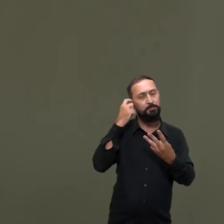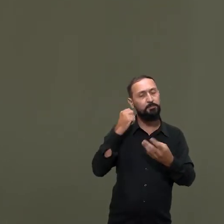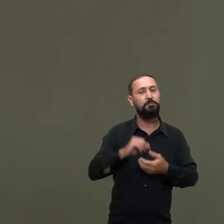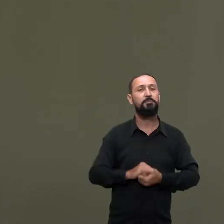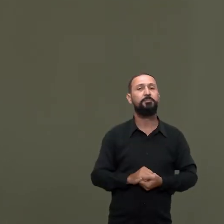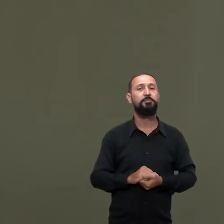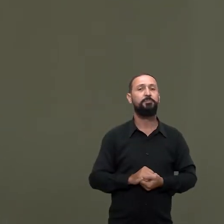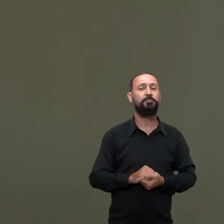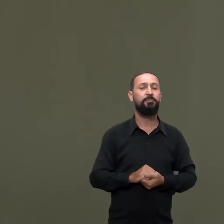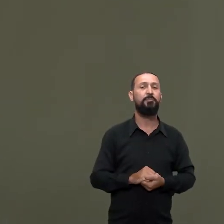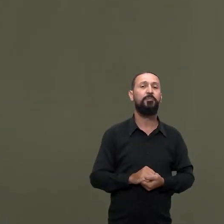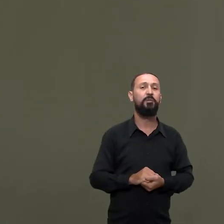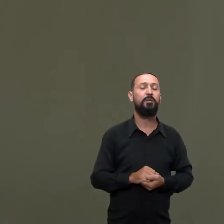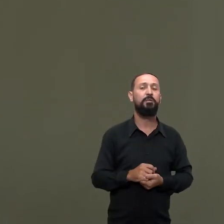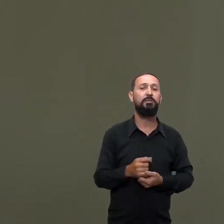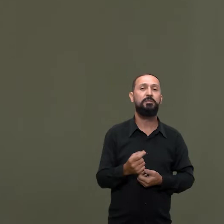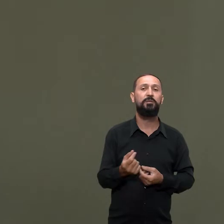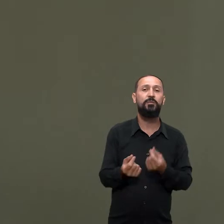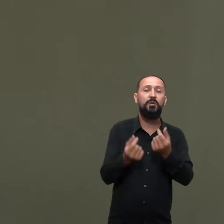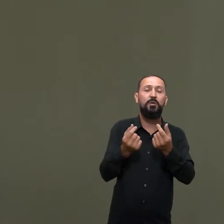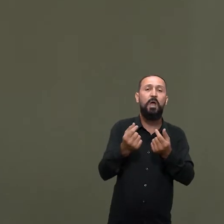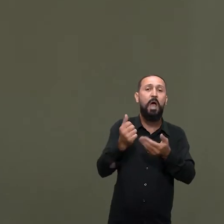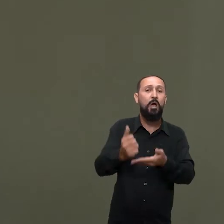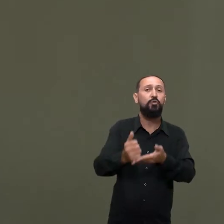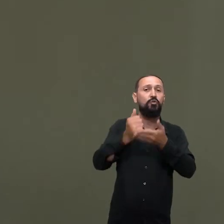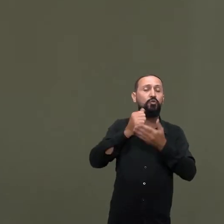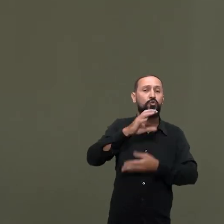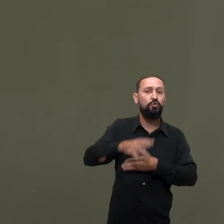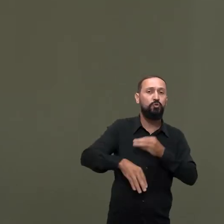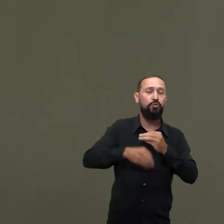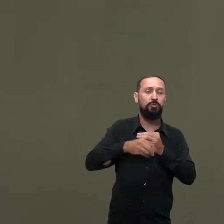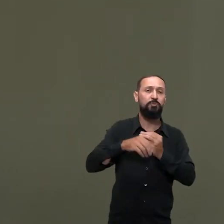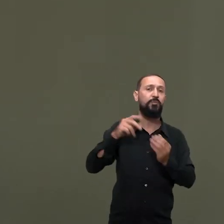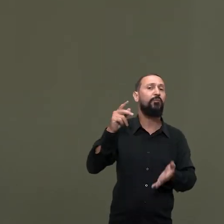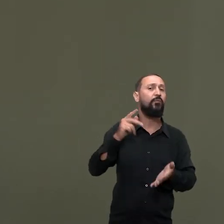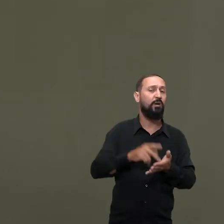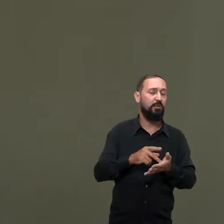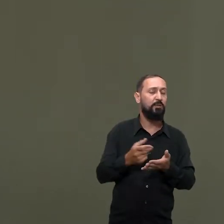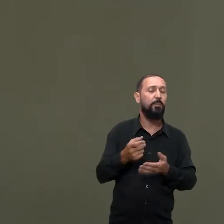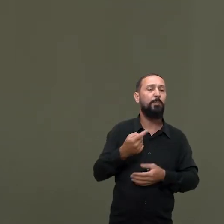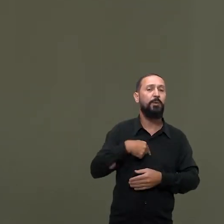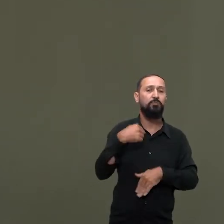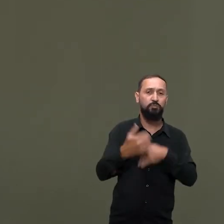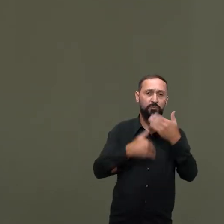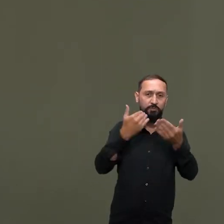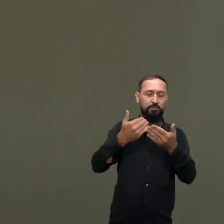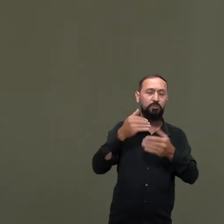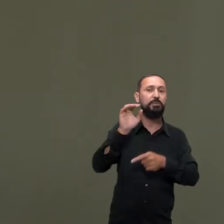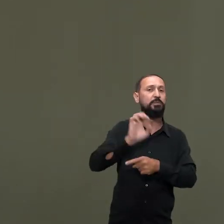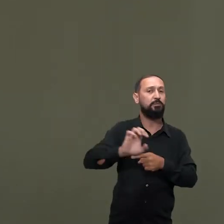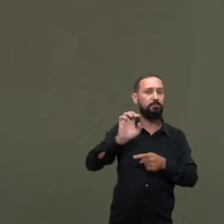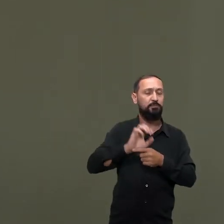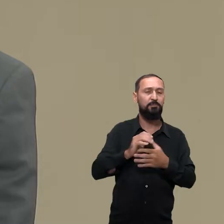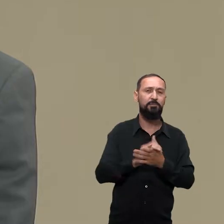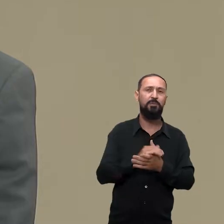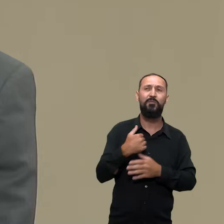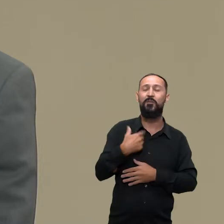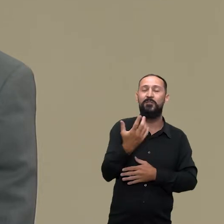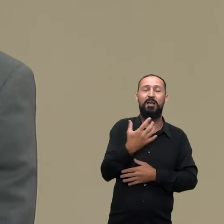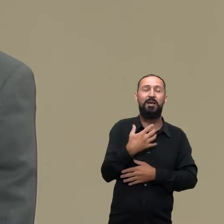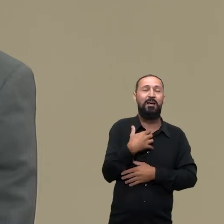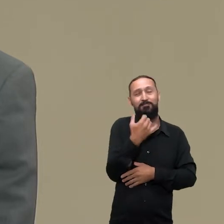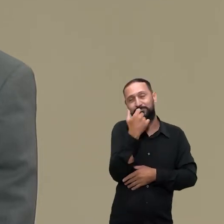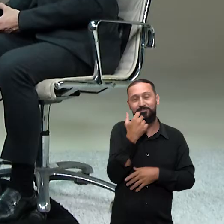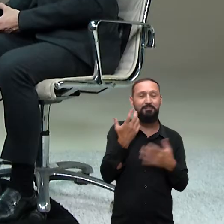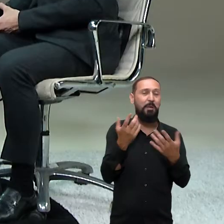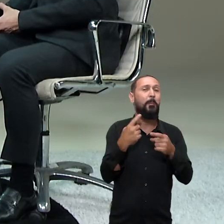Essas 3 ações, esses valores realmente contribuíram e têm contribuído muito para o desenvolvimento do nosso Estado. Sem falsa